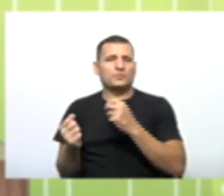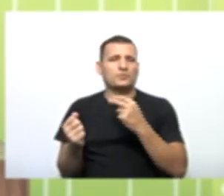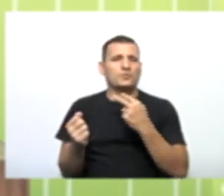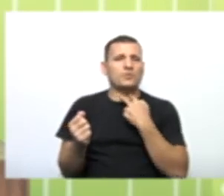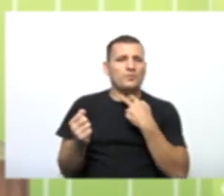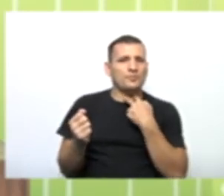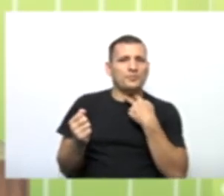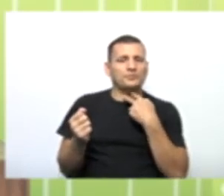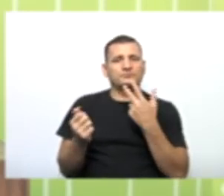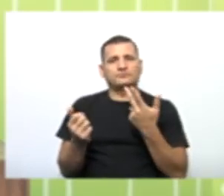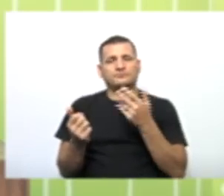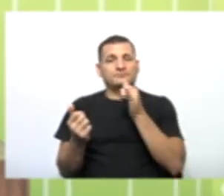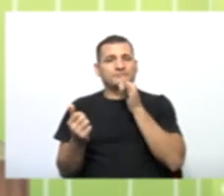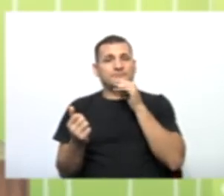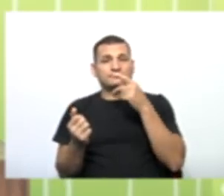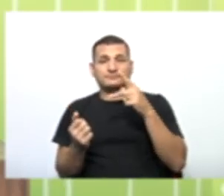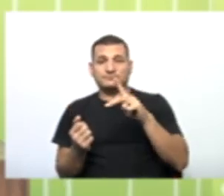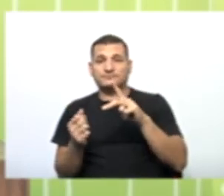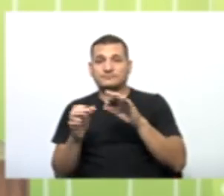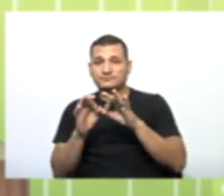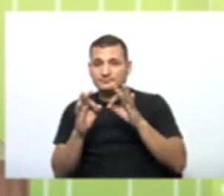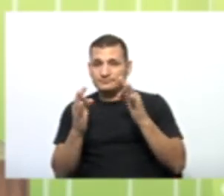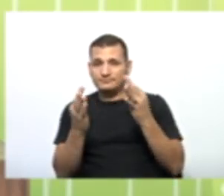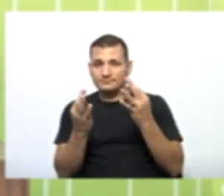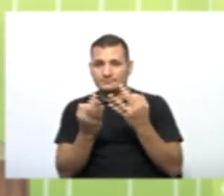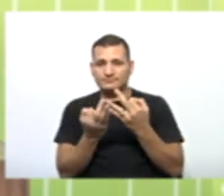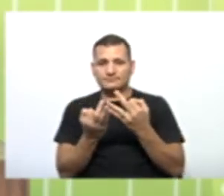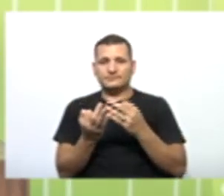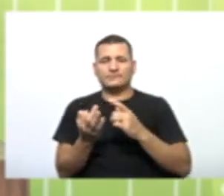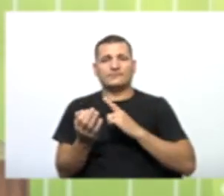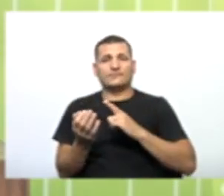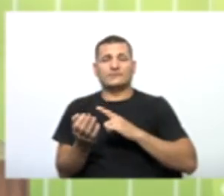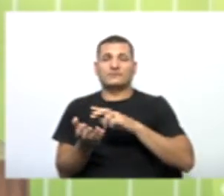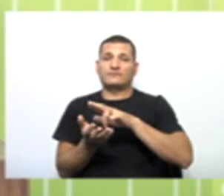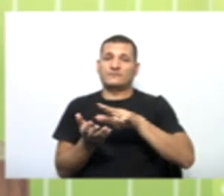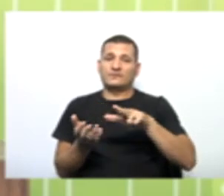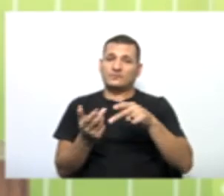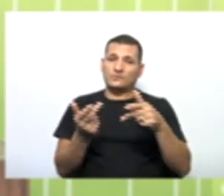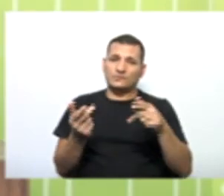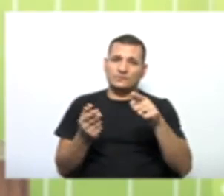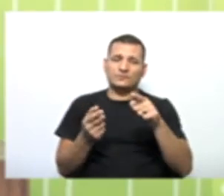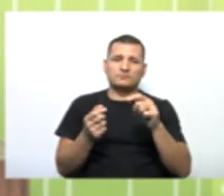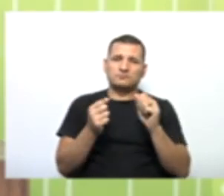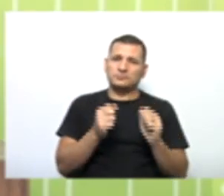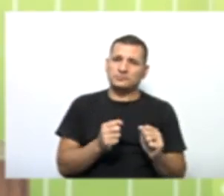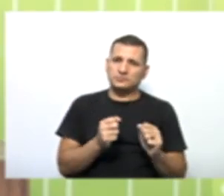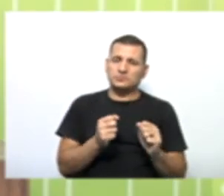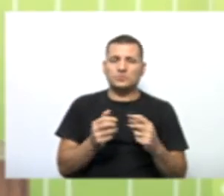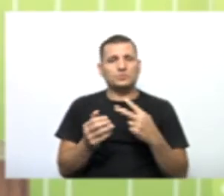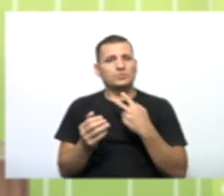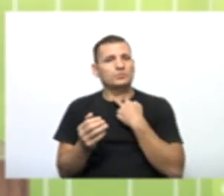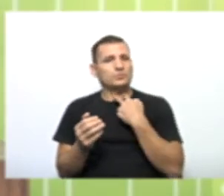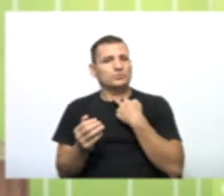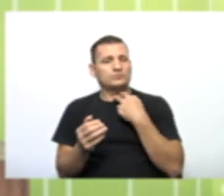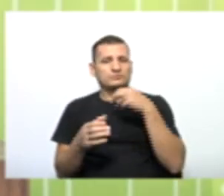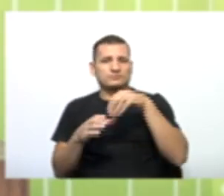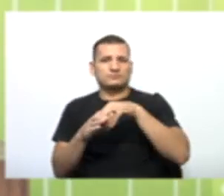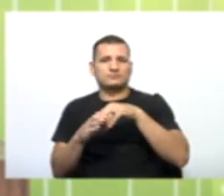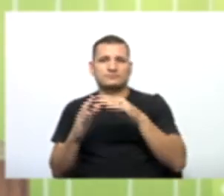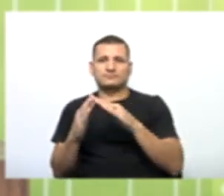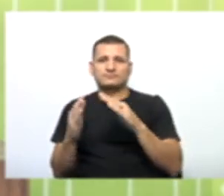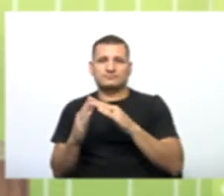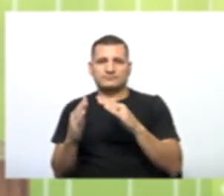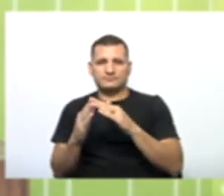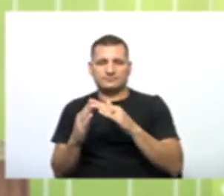exemplo, na sua família, provavelmente tem várias coisas que você pode e que você não pode fazer dentro de casa. E,